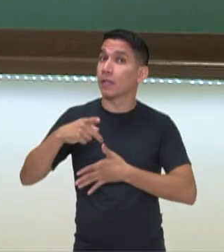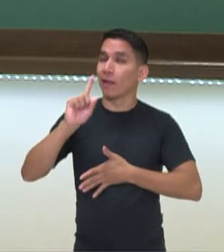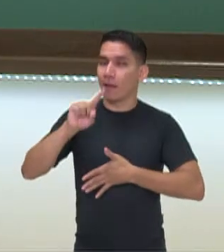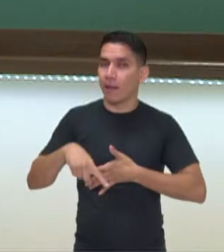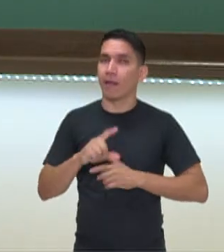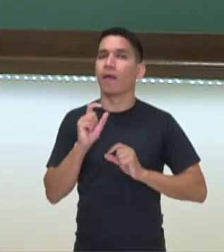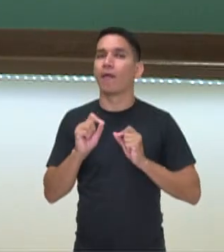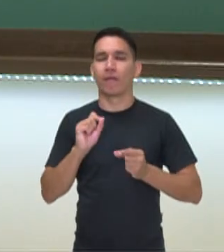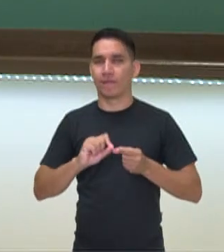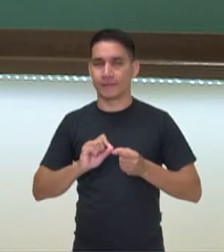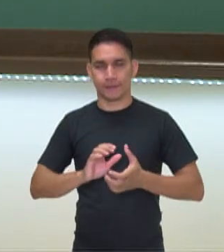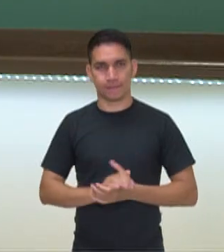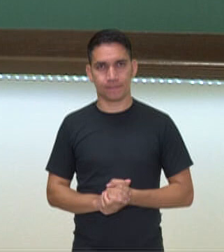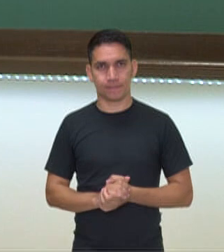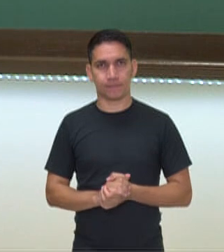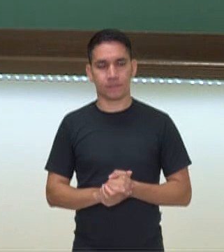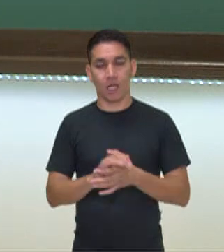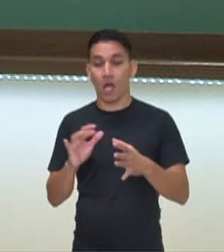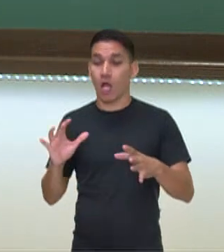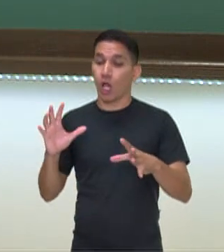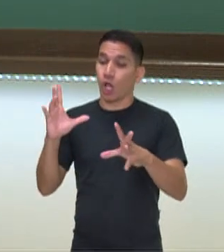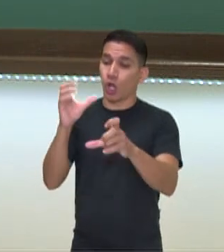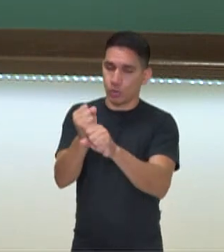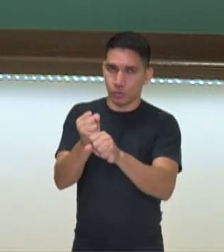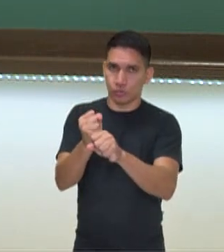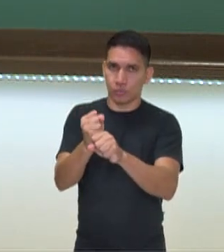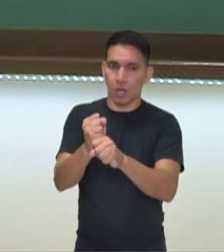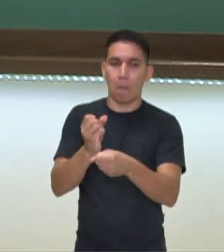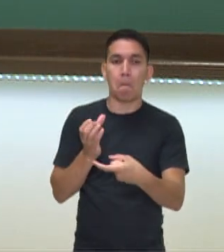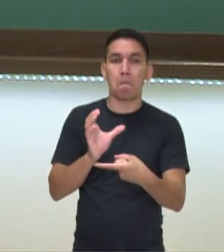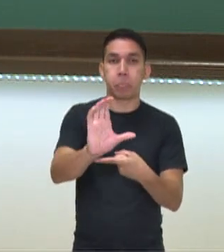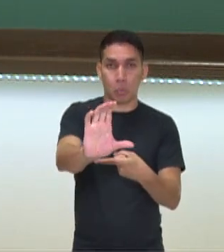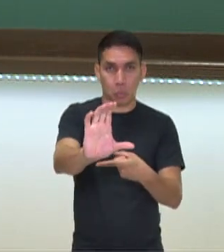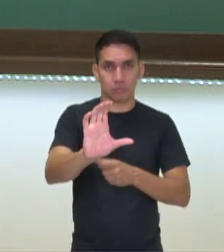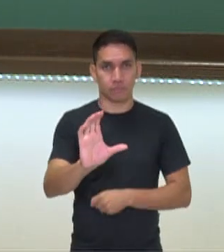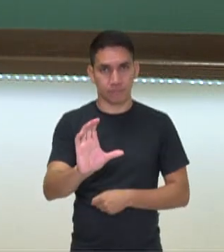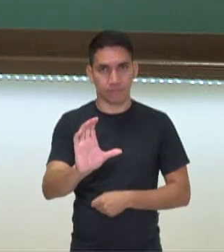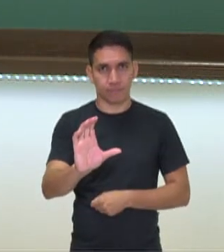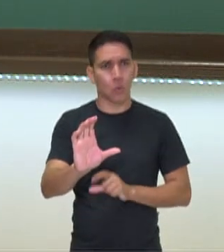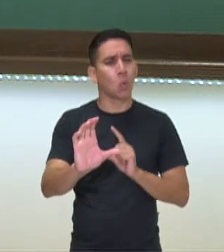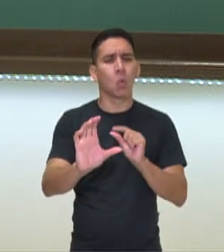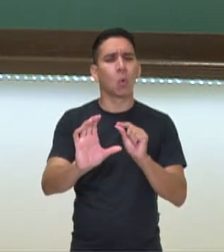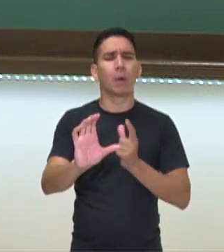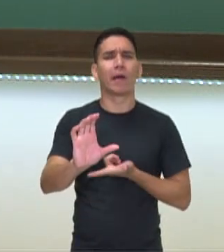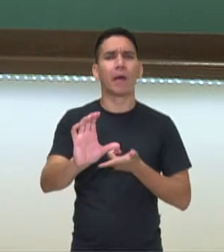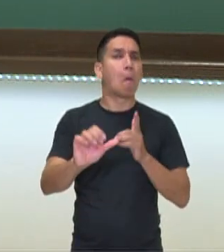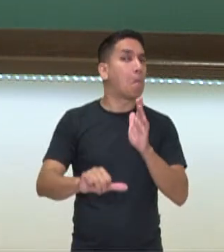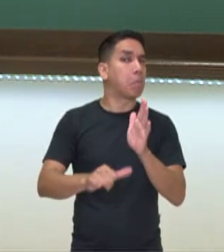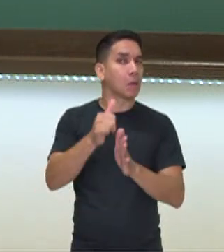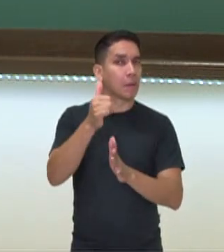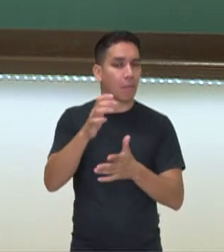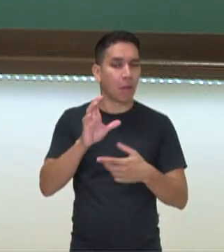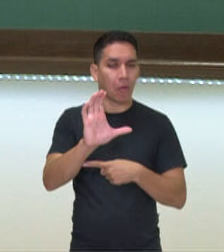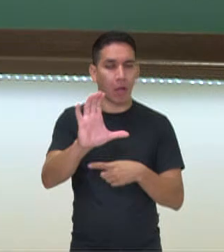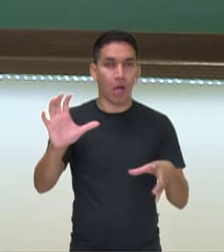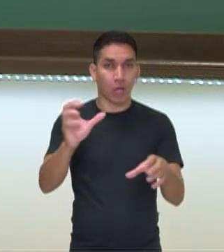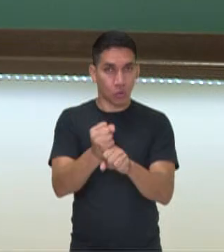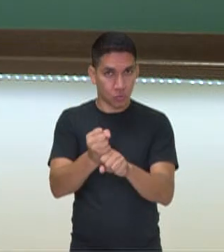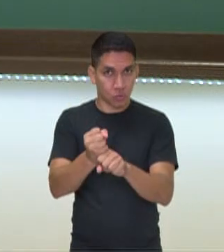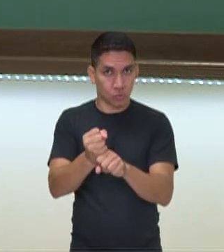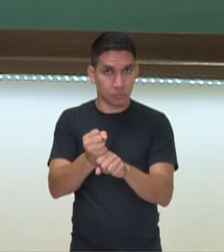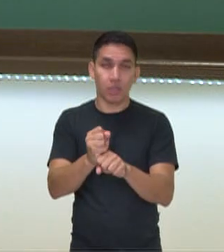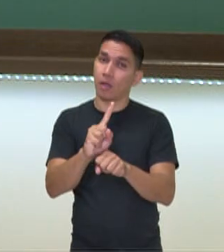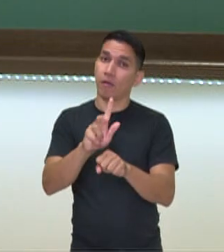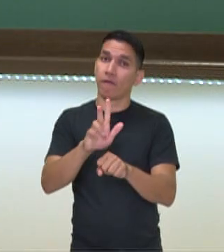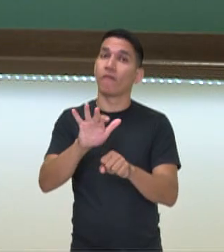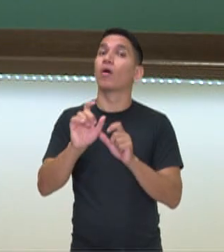teria que fazer o quê? Somar o gasto, não é? Se eu tenho que primeiro fazer essa soma,